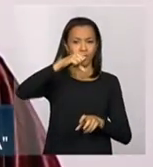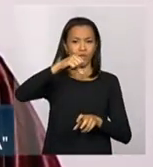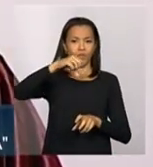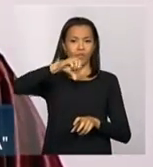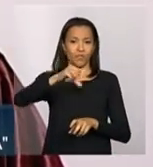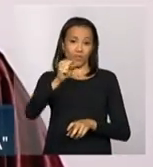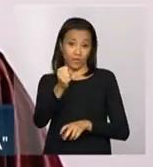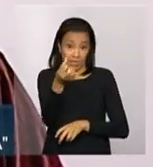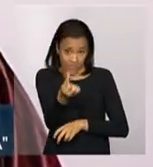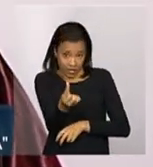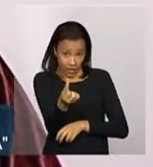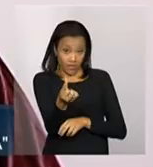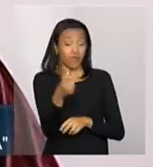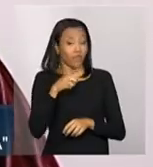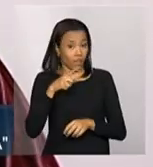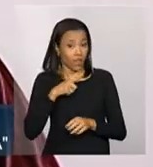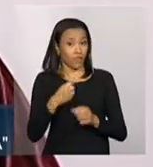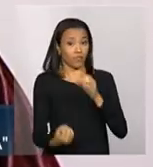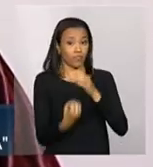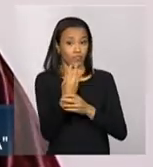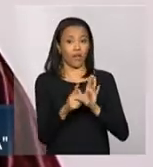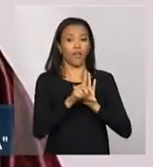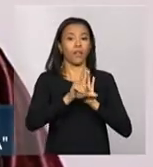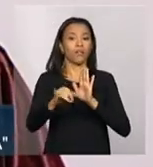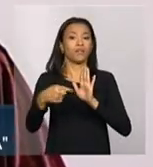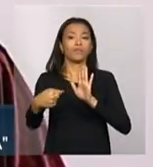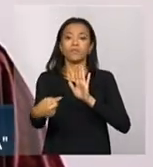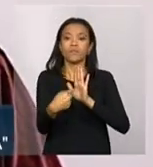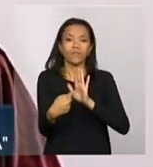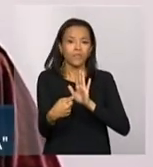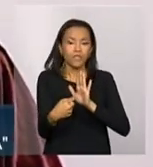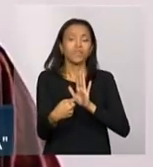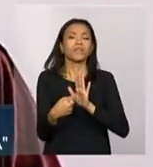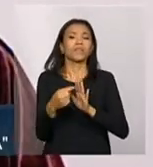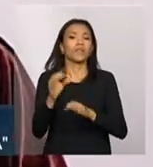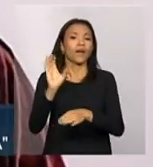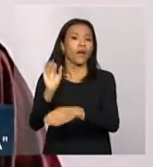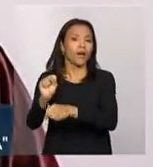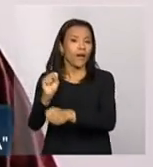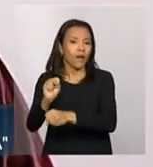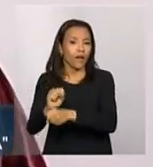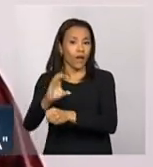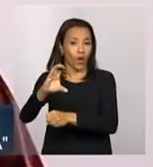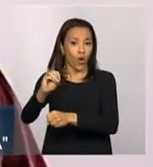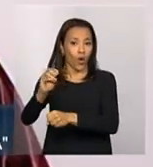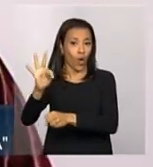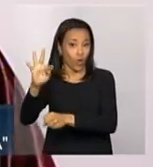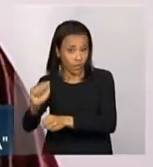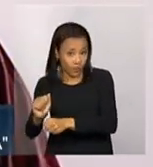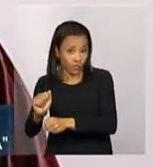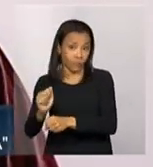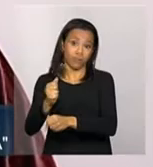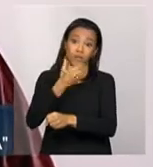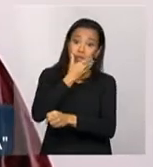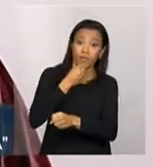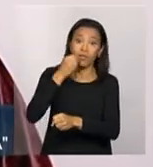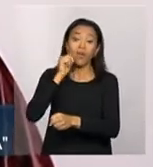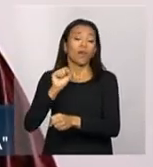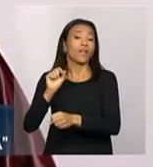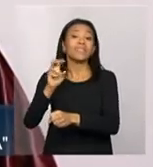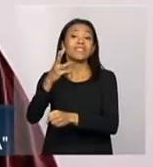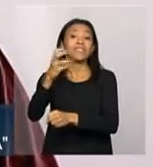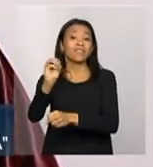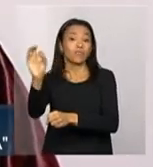engano, que temos a legislação que reserva cota para gênero, não é para mulher, é para gênero, de